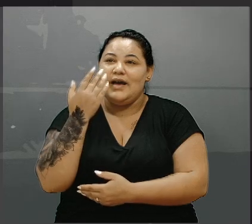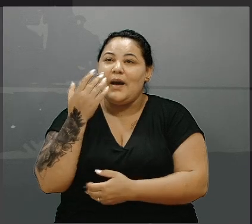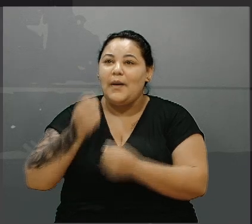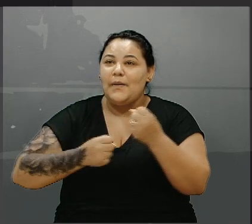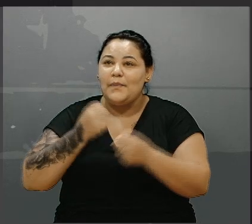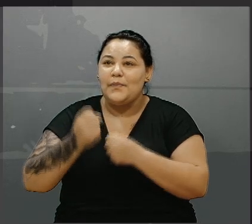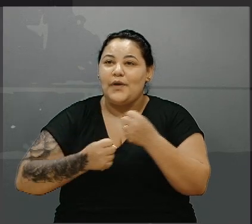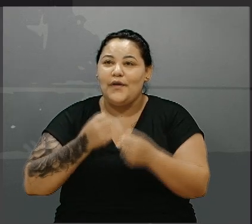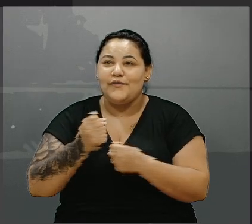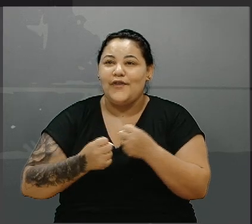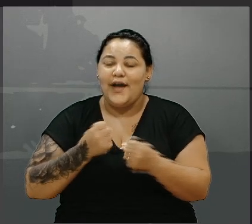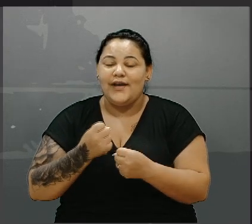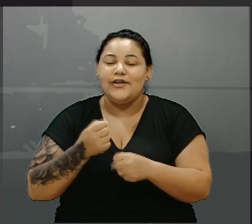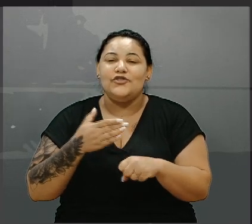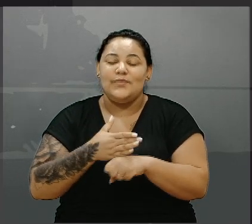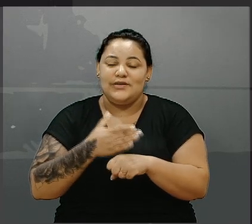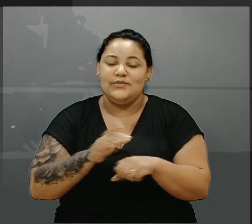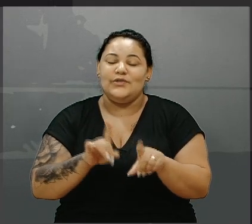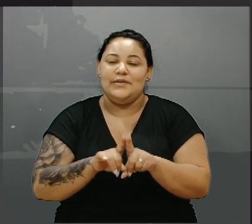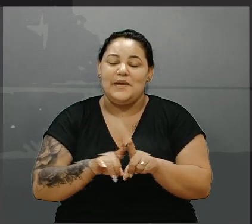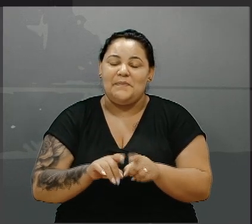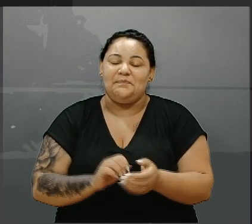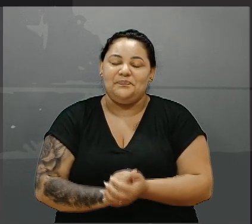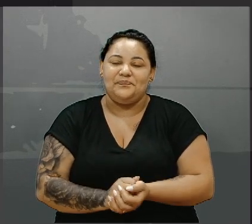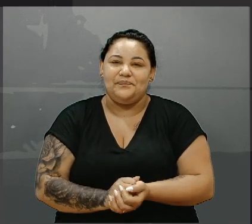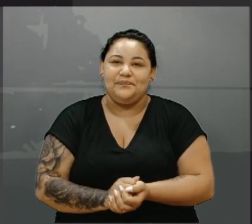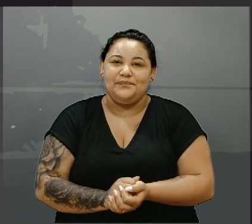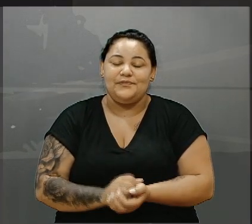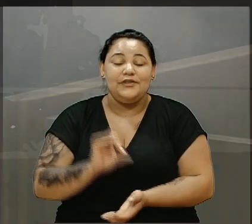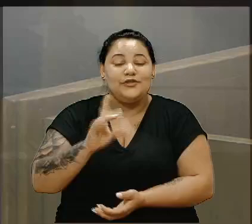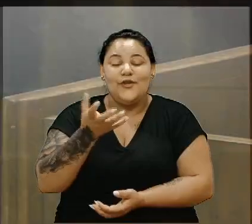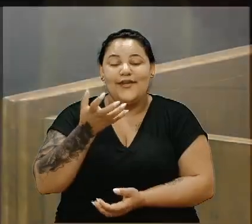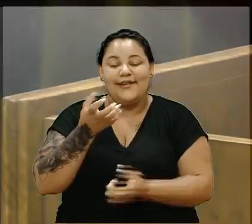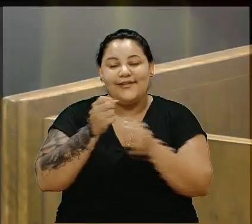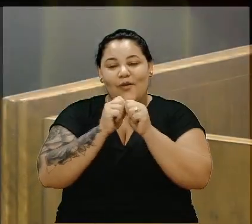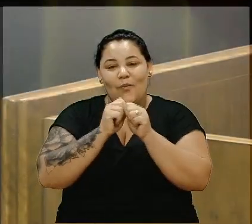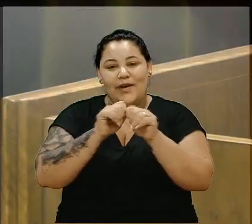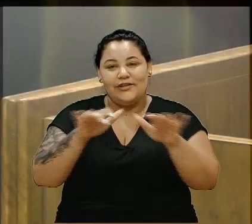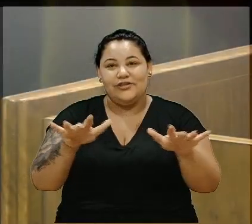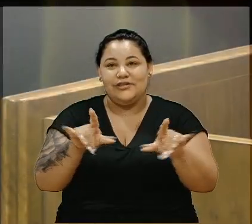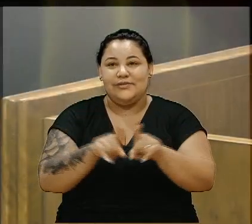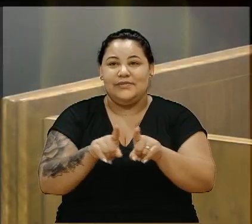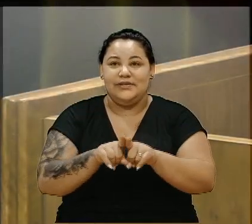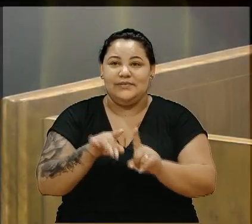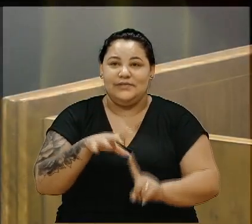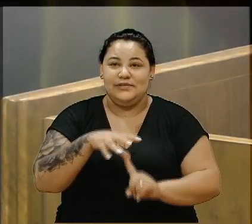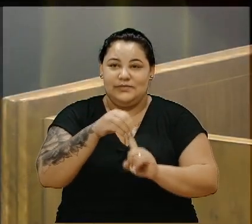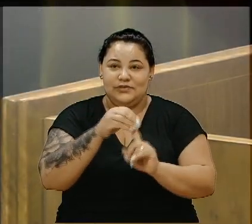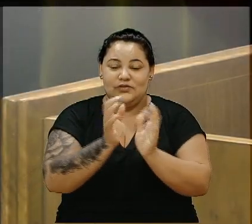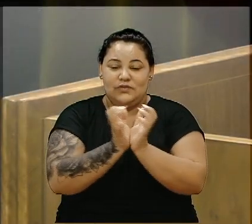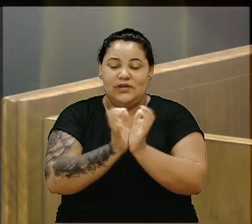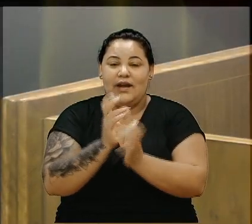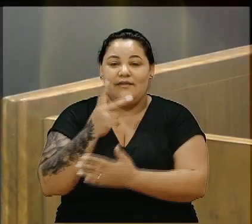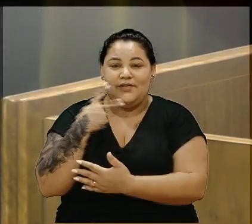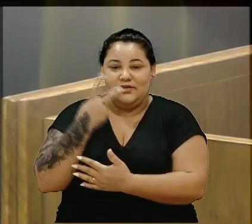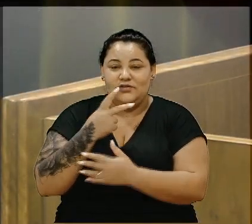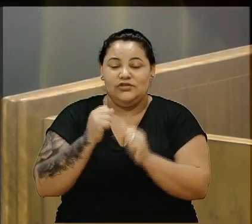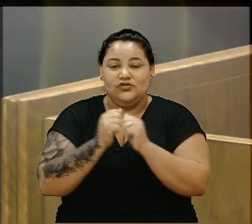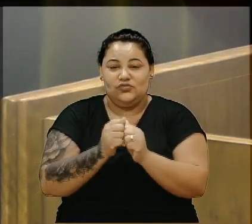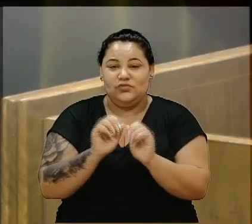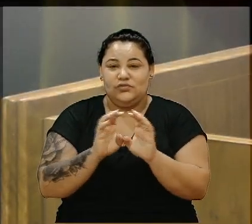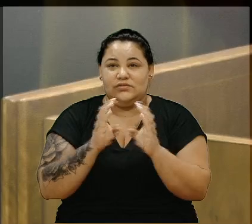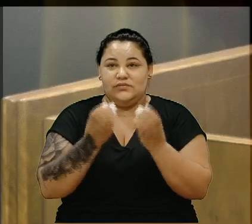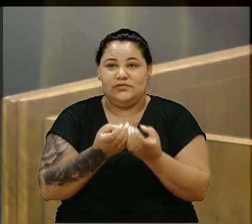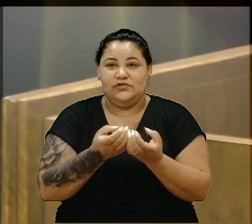Vinorun ali da Casa Perini. Mas era isso que eu queria compartilhar, inclusive com os colegas vereadores e com a comunidade, que a gente